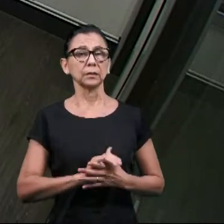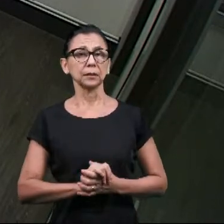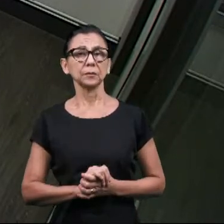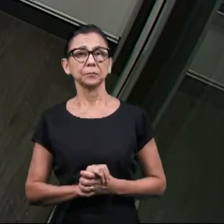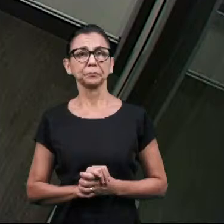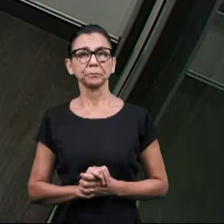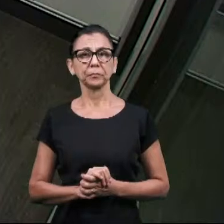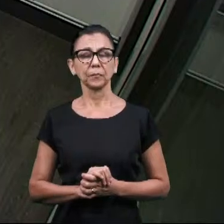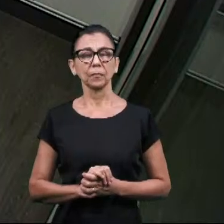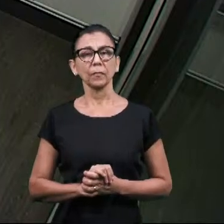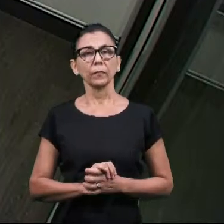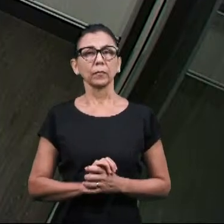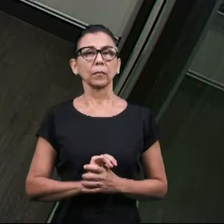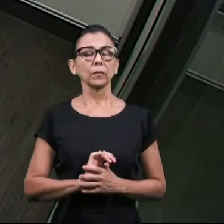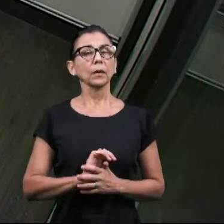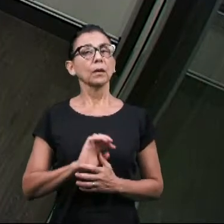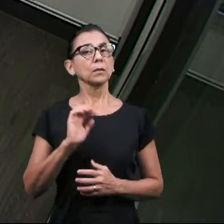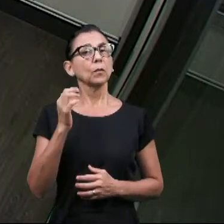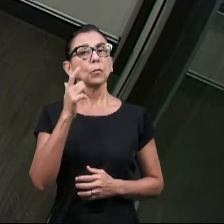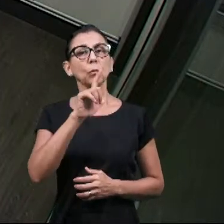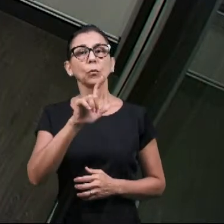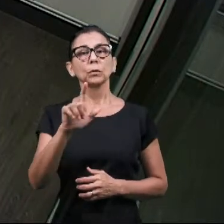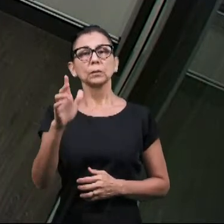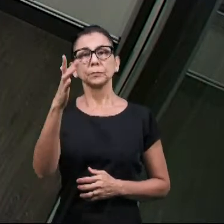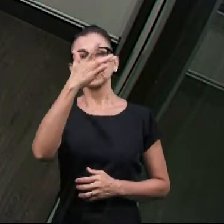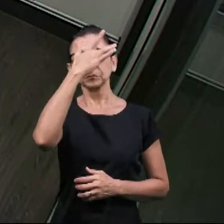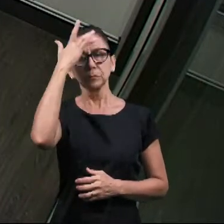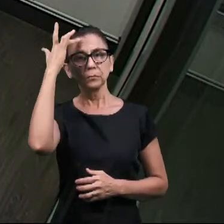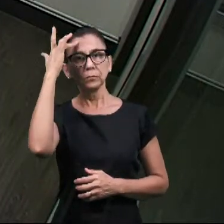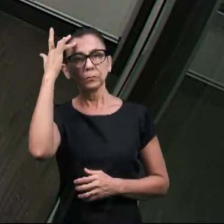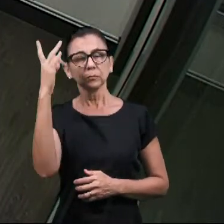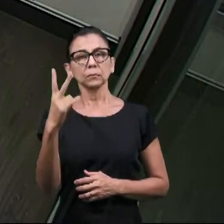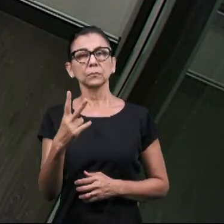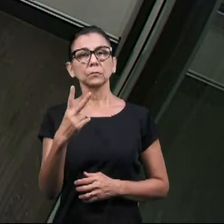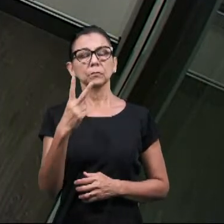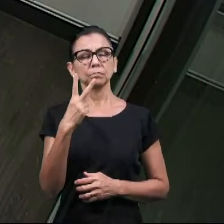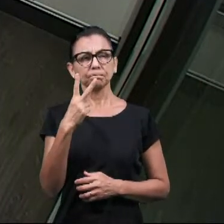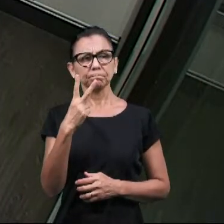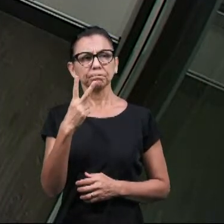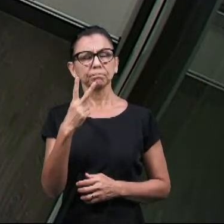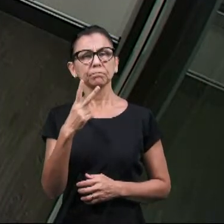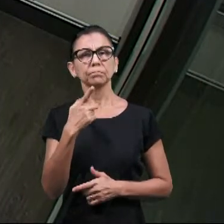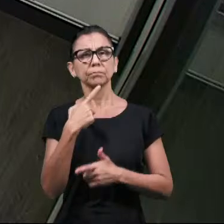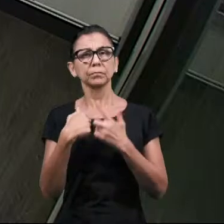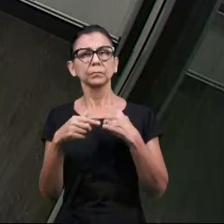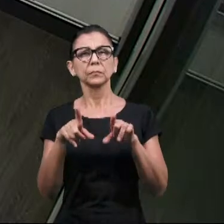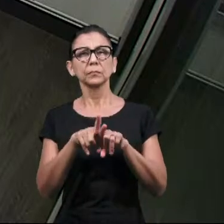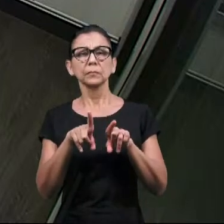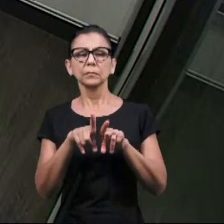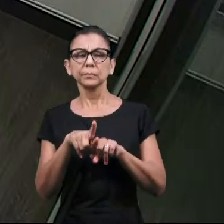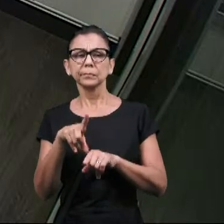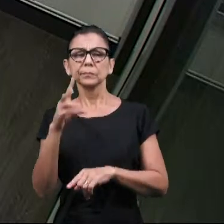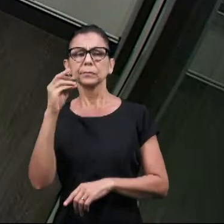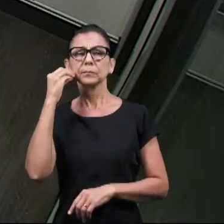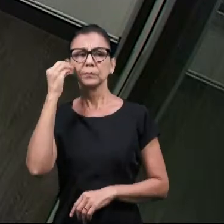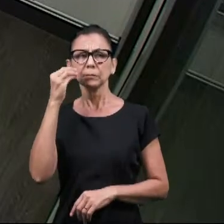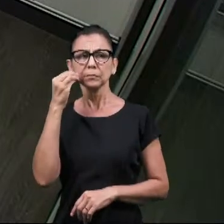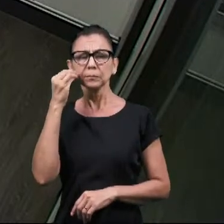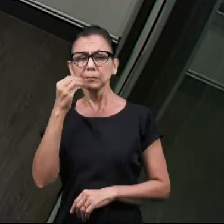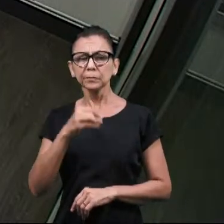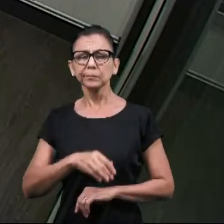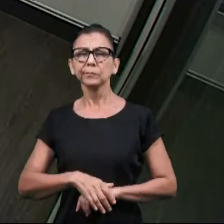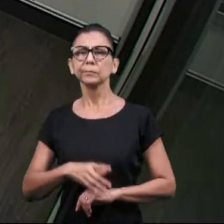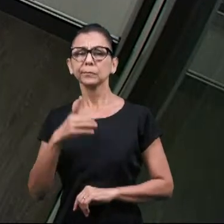para outros mas vou poder participar de uma experiência que você viveu não é que vai até mesmo quem sabe não é